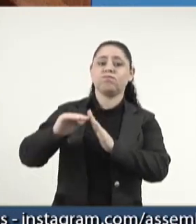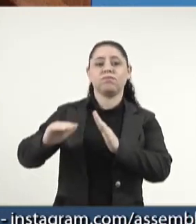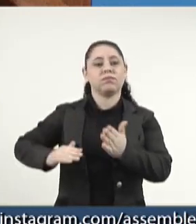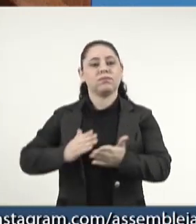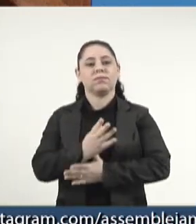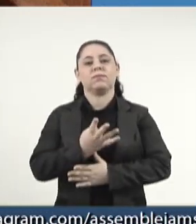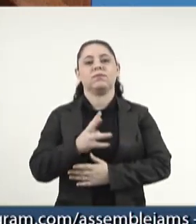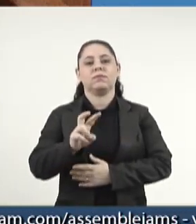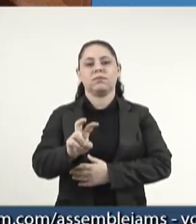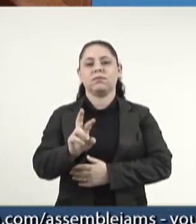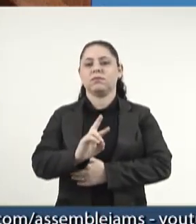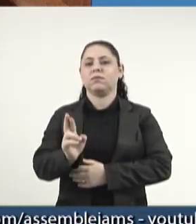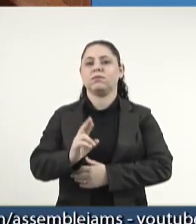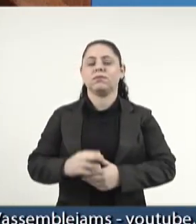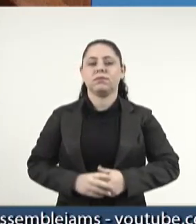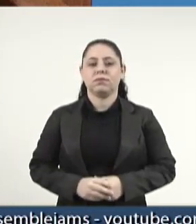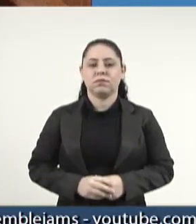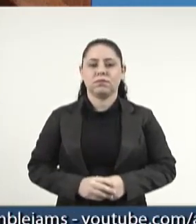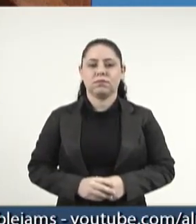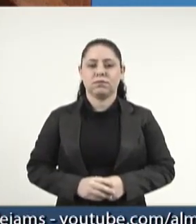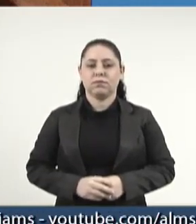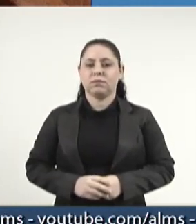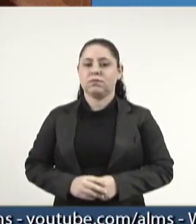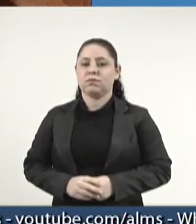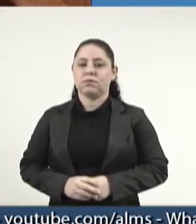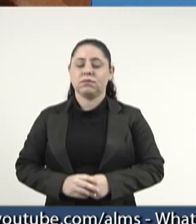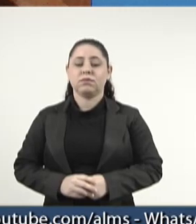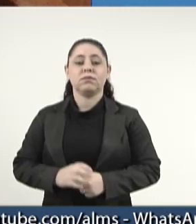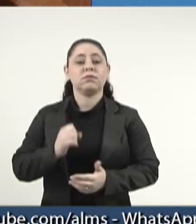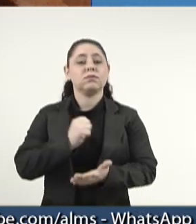a R$45, a